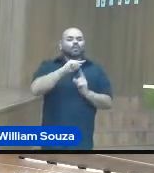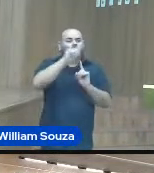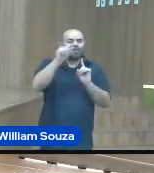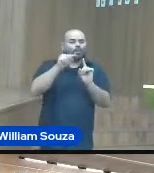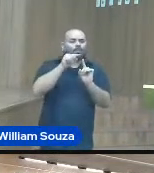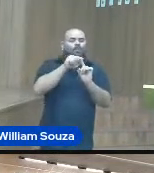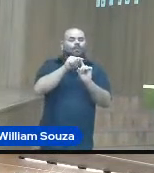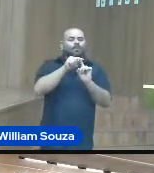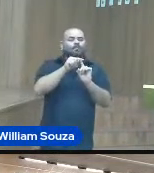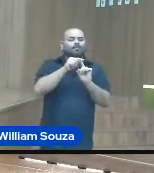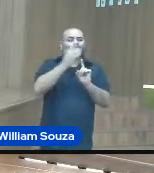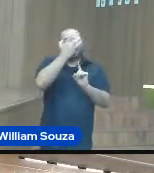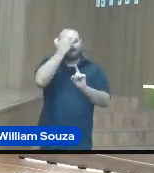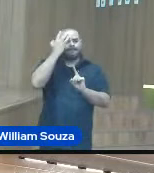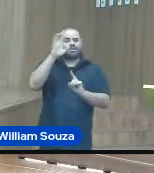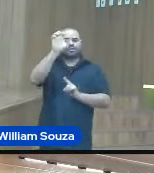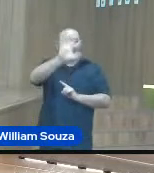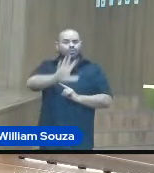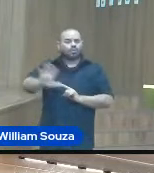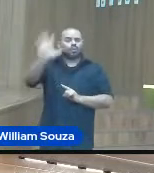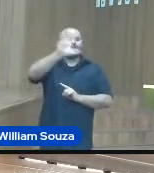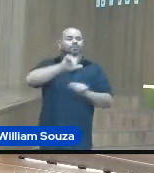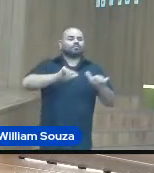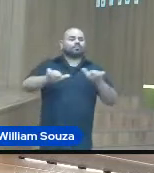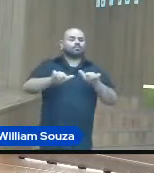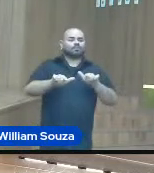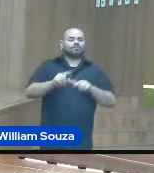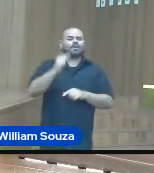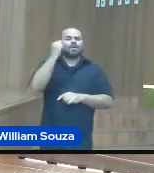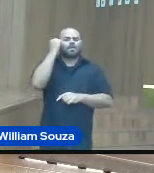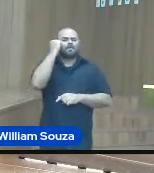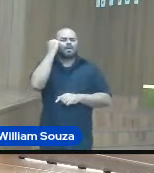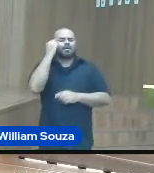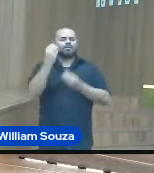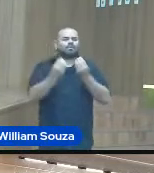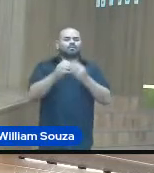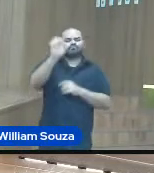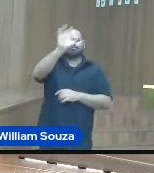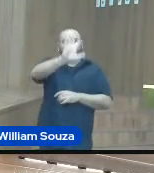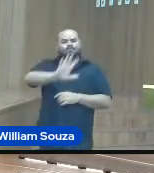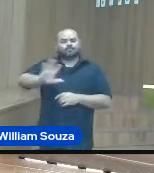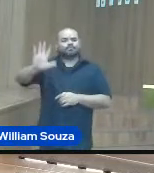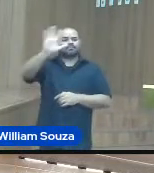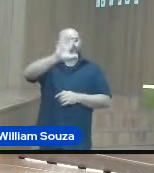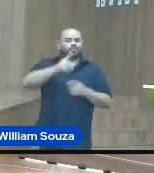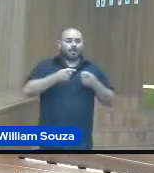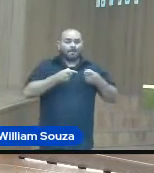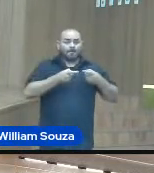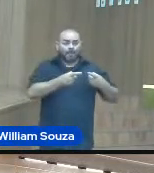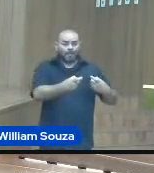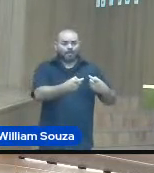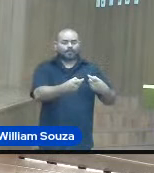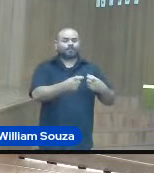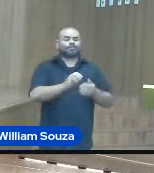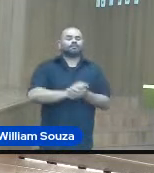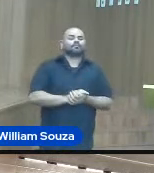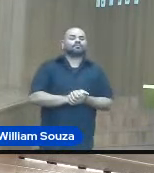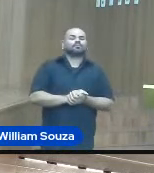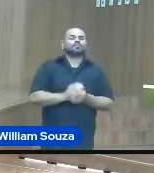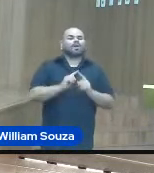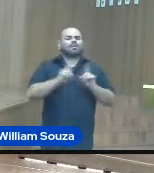trabalhadores europeus. Imaginem vocês assim, a Europa entrou em guerra, e aí tem uma